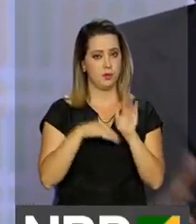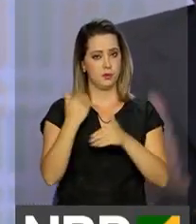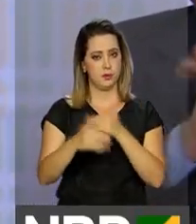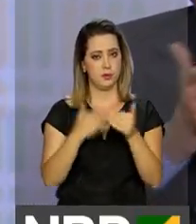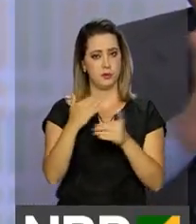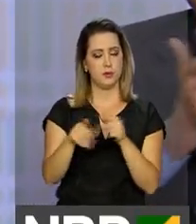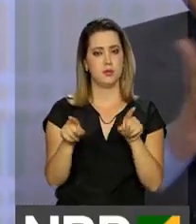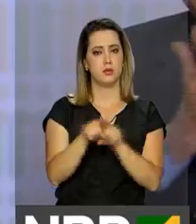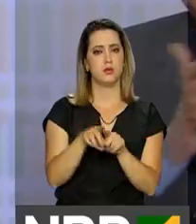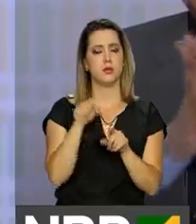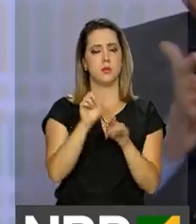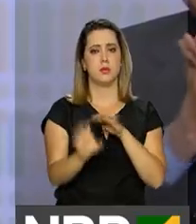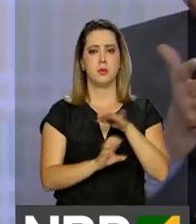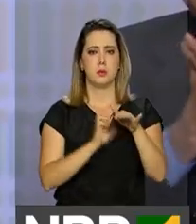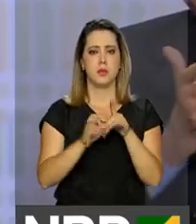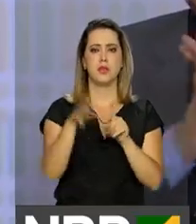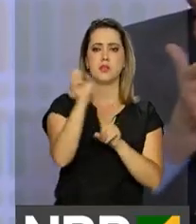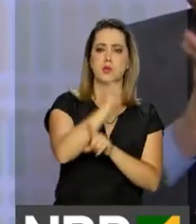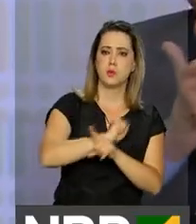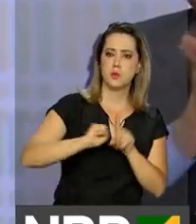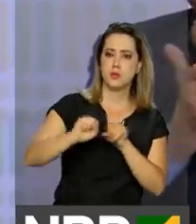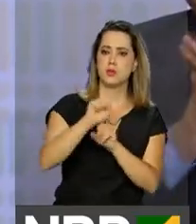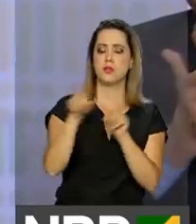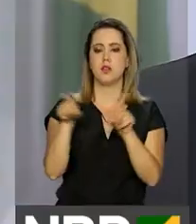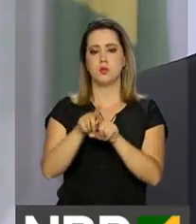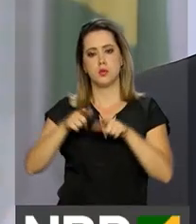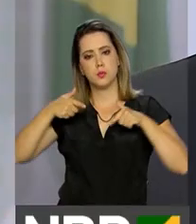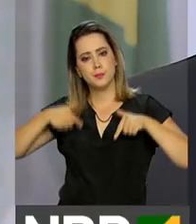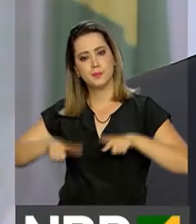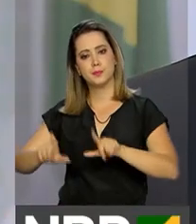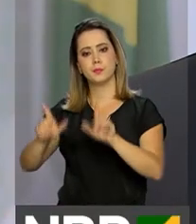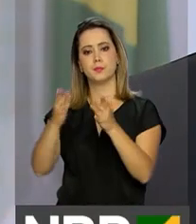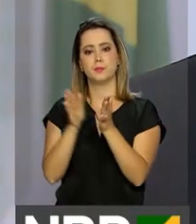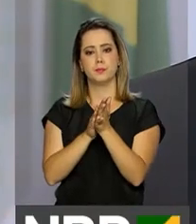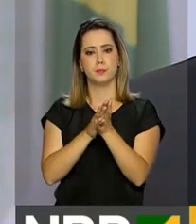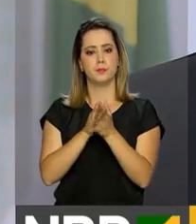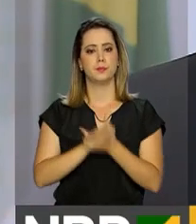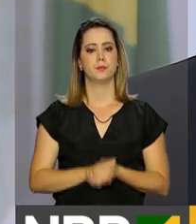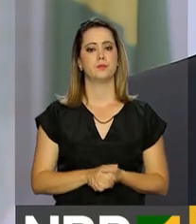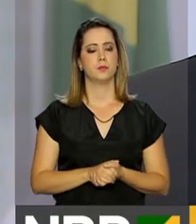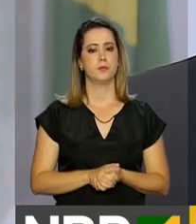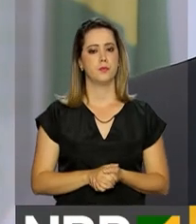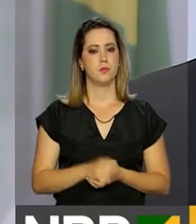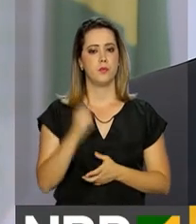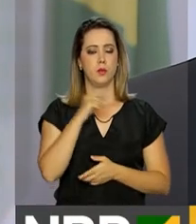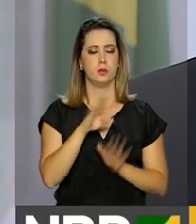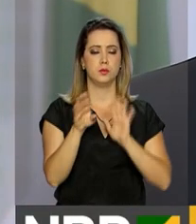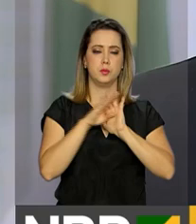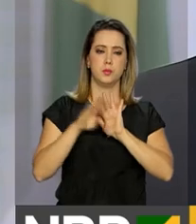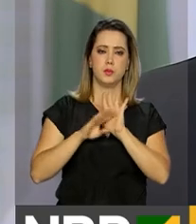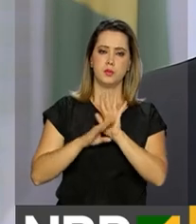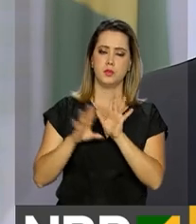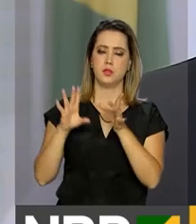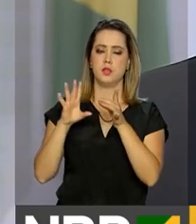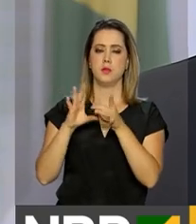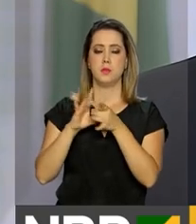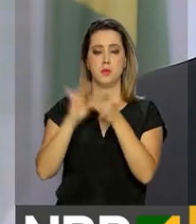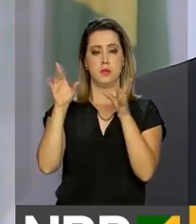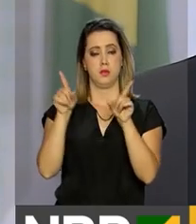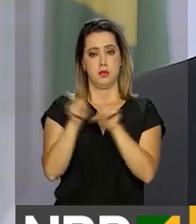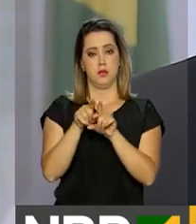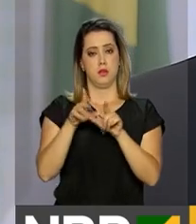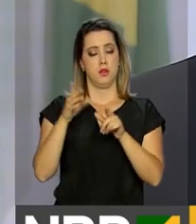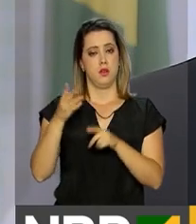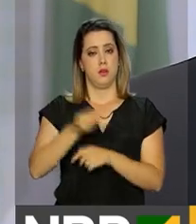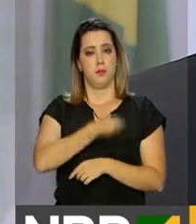empresas públicas e privadas também foram condecorados. O presidente também lançou o Programa Nacional de Voluntariado Viva Voluntário, que